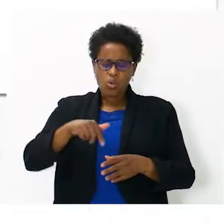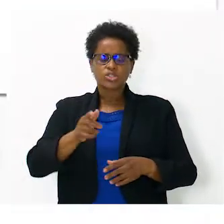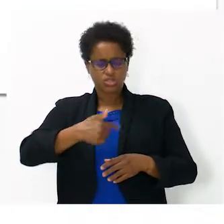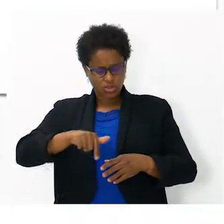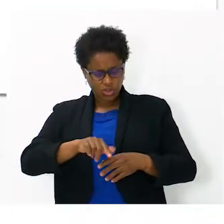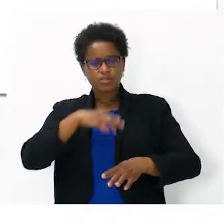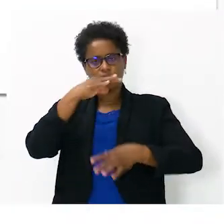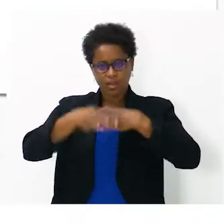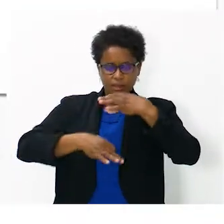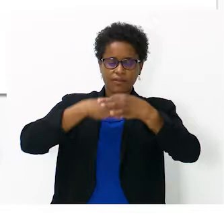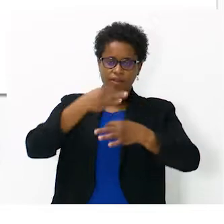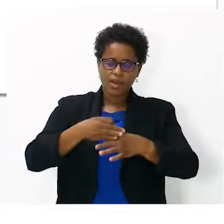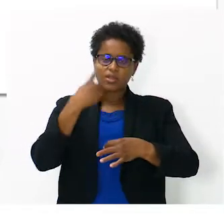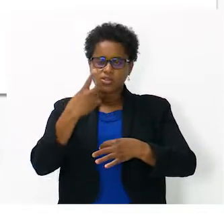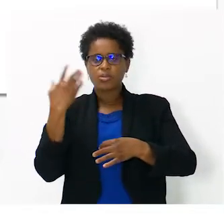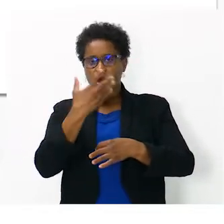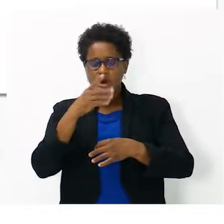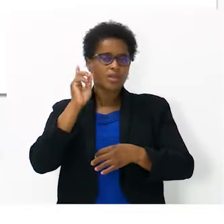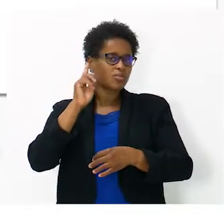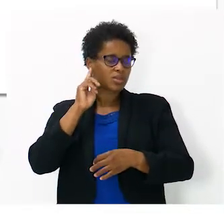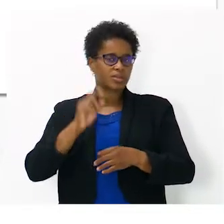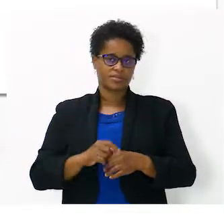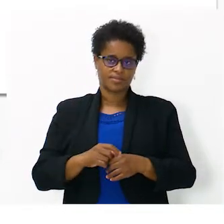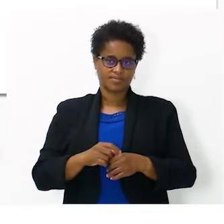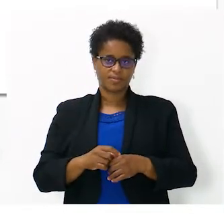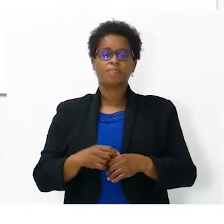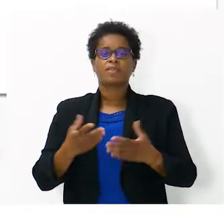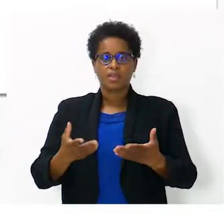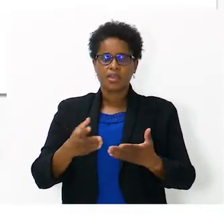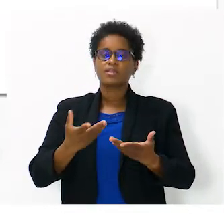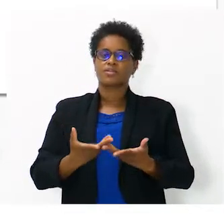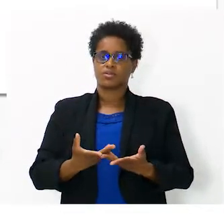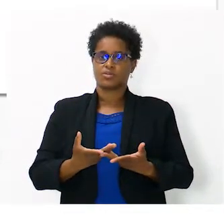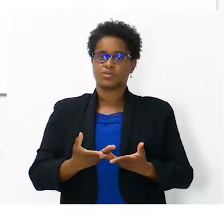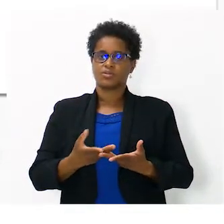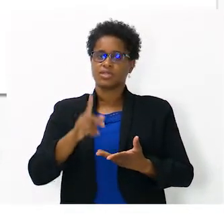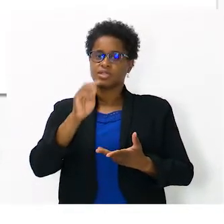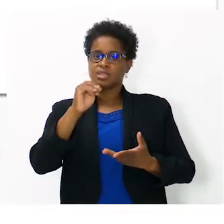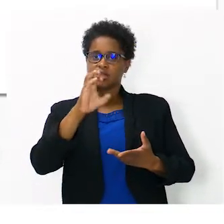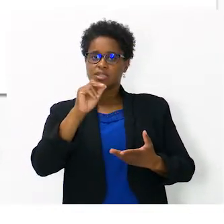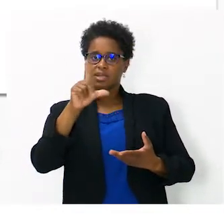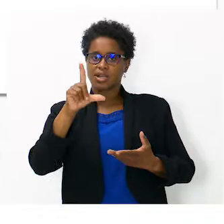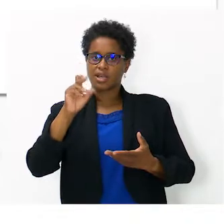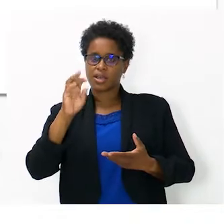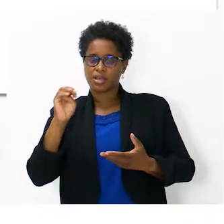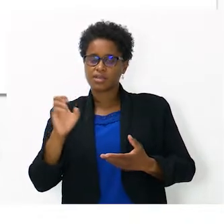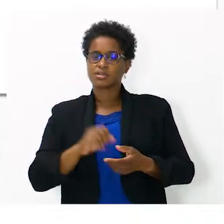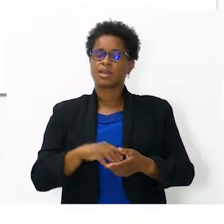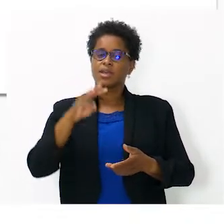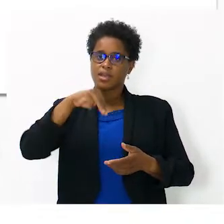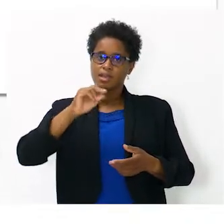Hoje nós vamos falar de uma aula importante que é sobre escalas